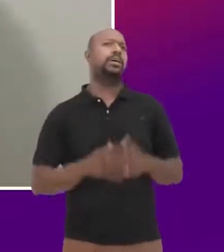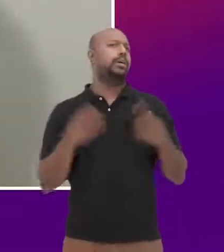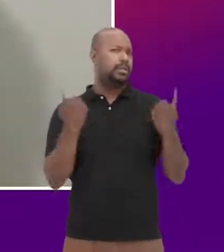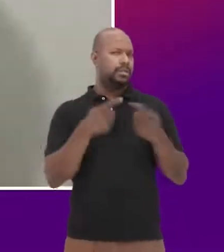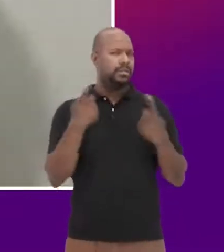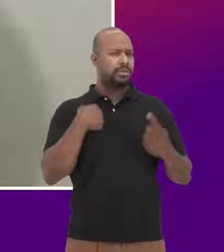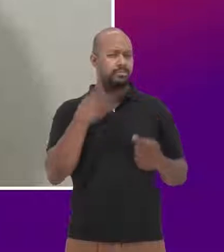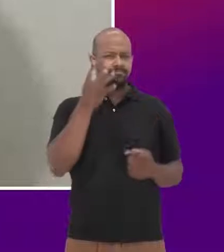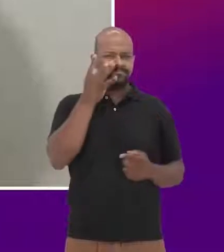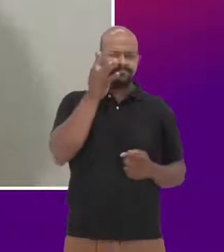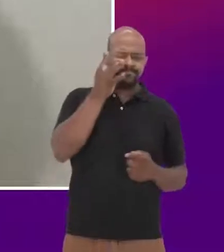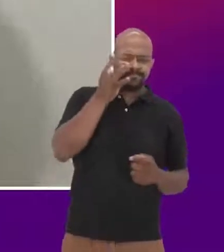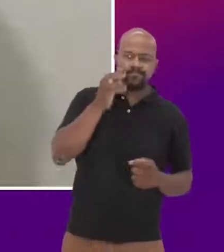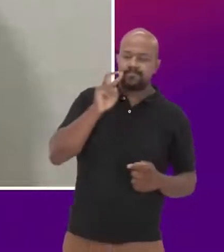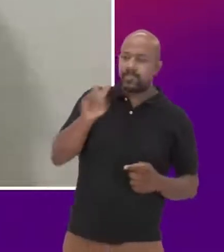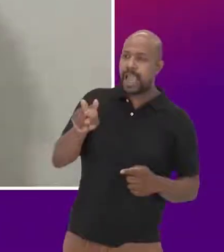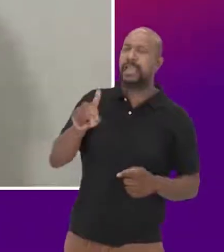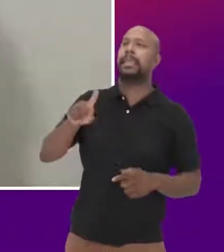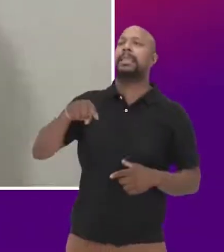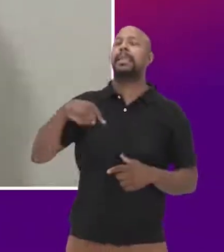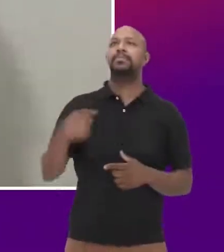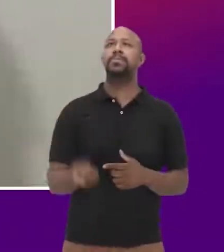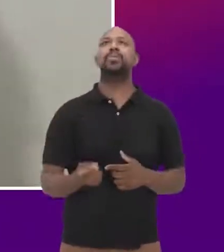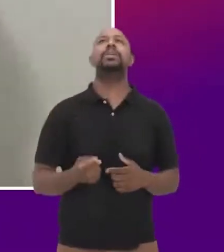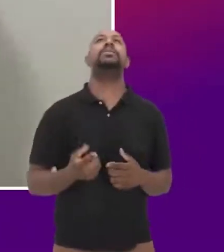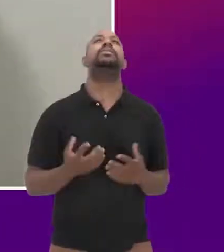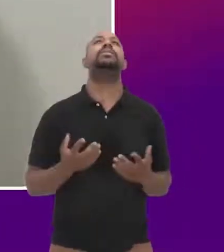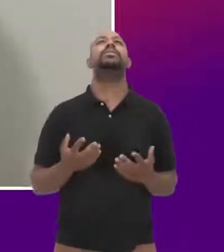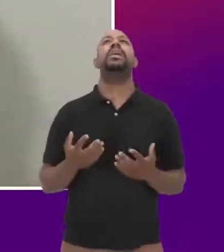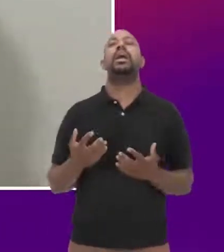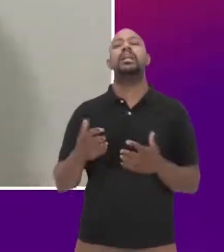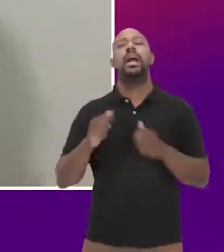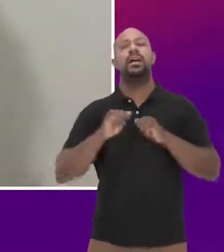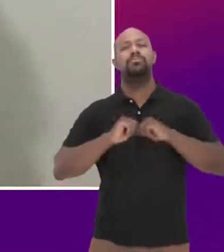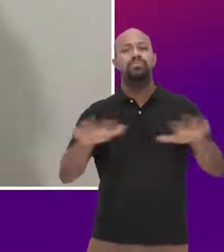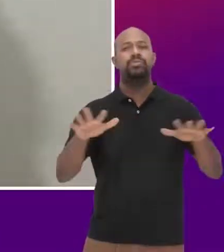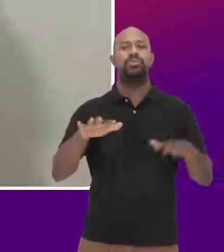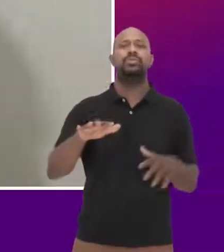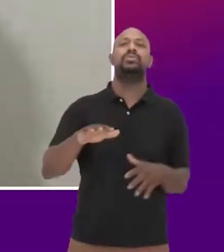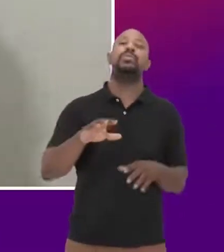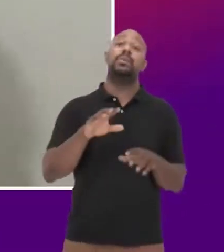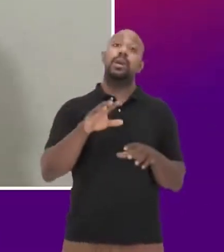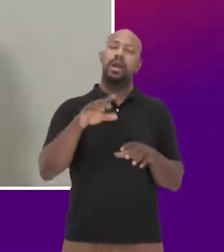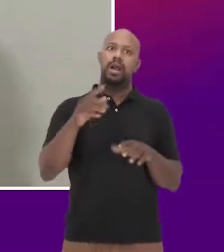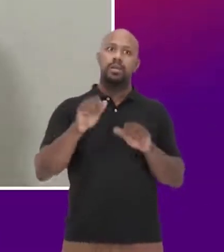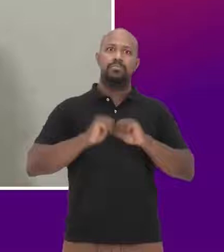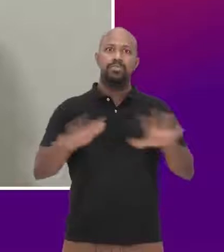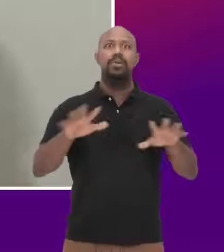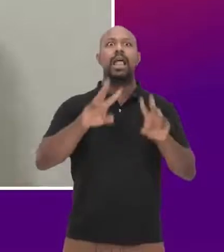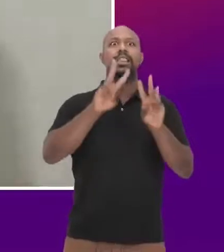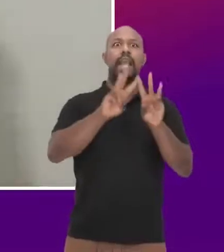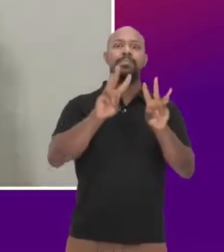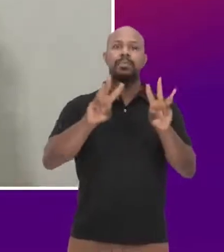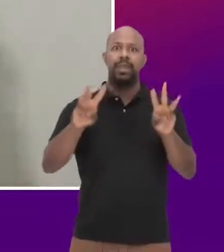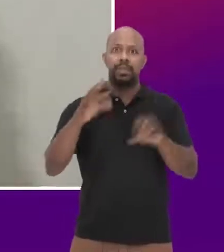gente presencia é que depois da profusão do www,